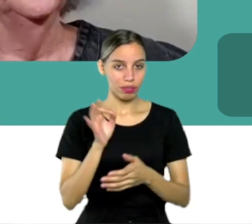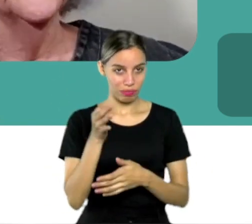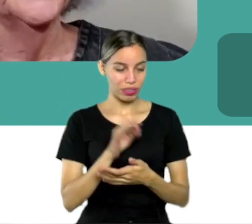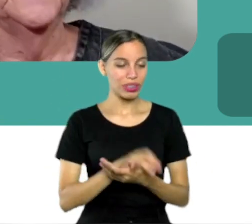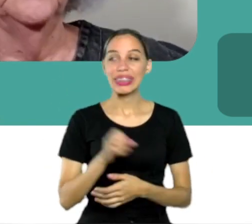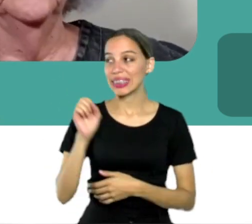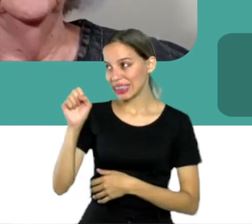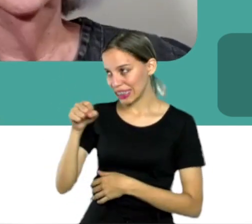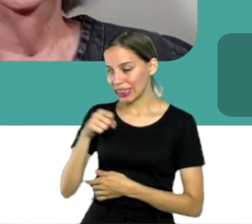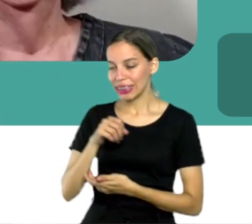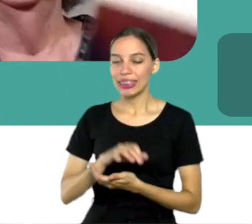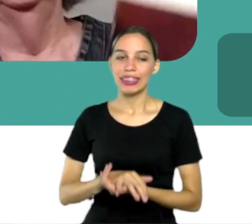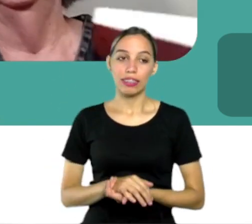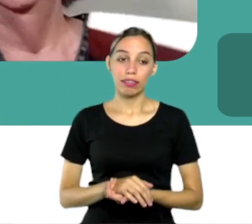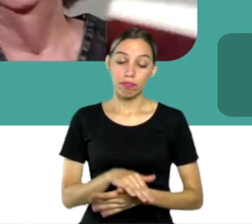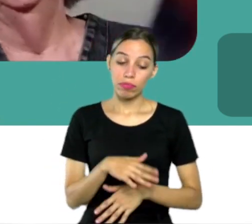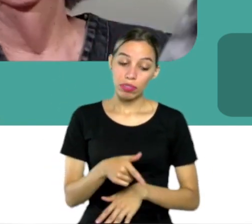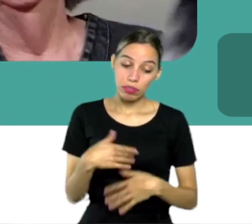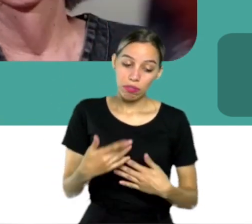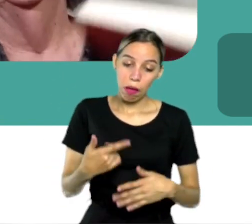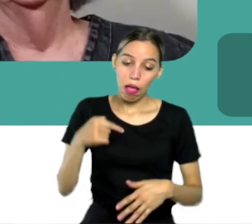no geral, ele tem